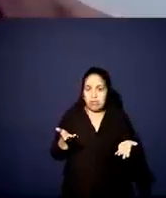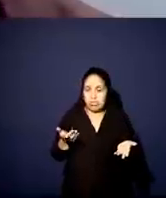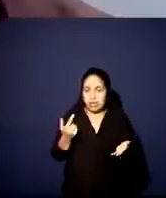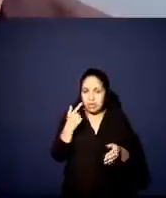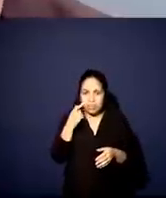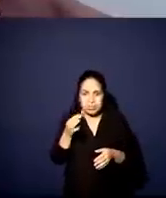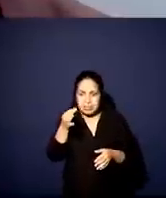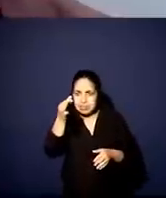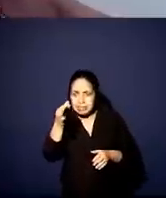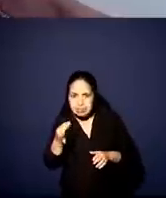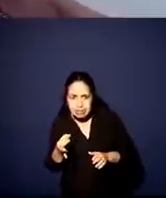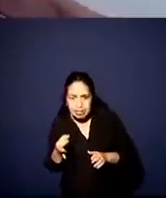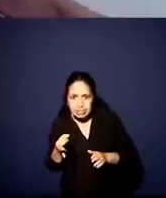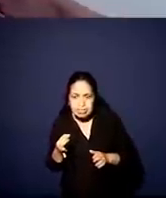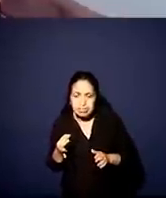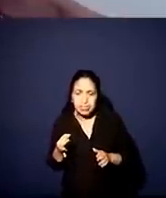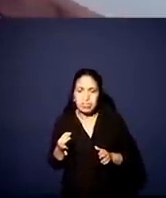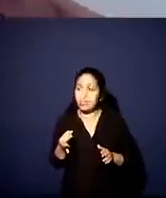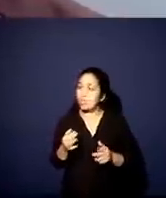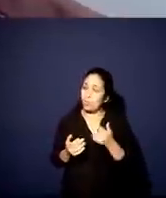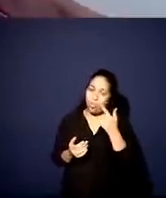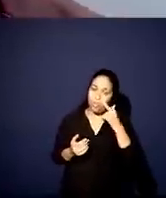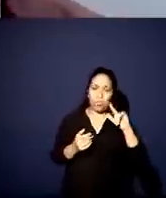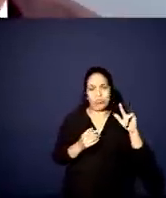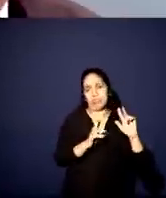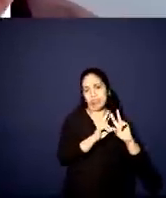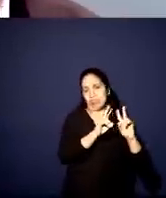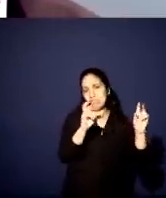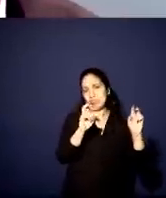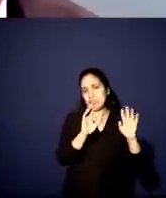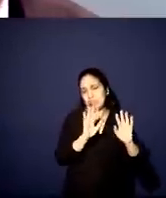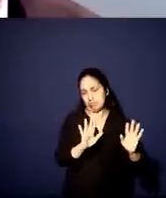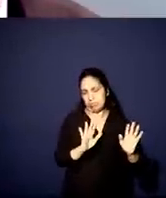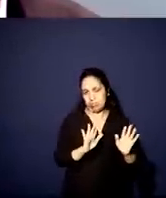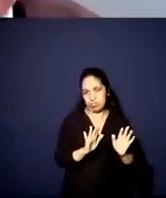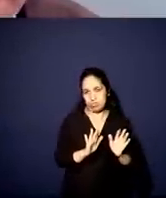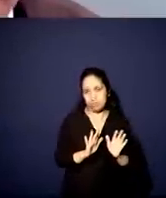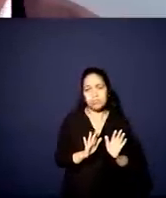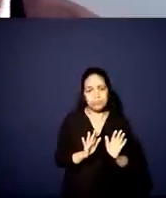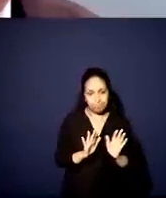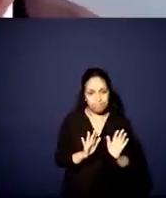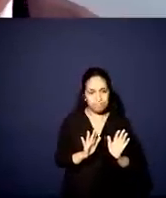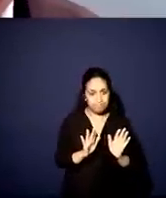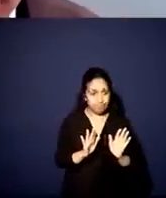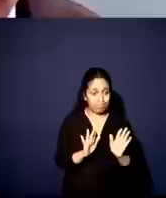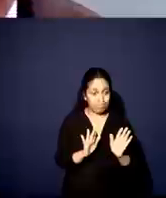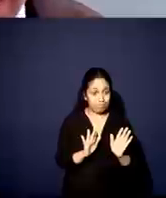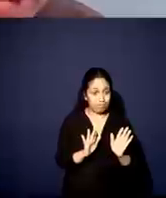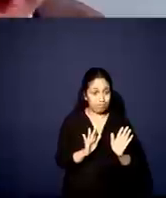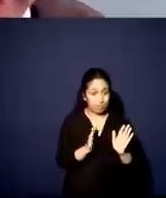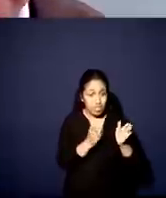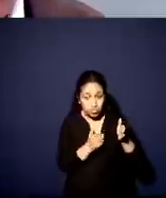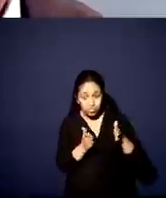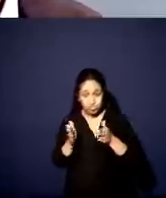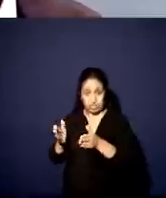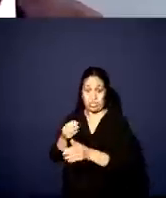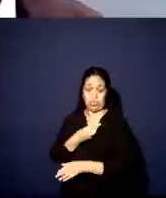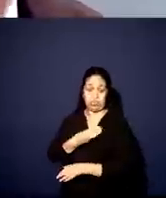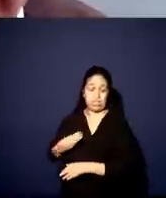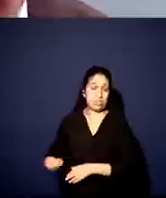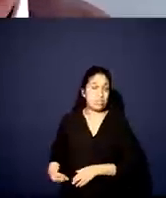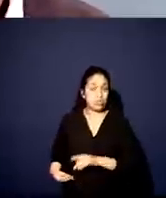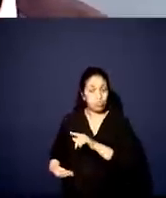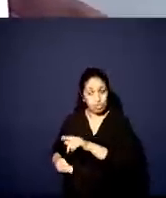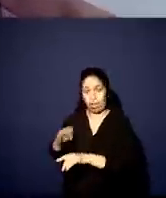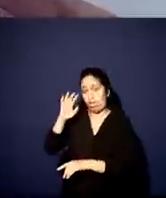incerteza fiscal muito grande, é outro assunto. Aí o ministro, é um assunto que tem que ser endereçado ao ministro.